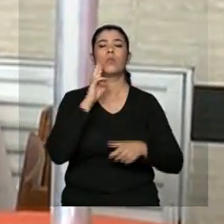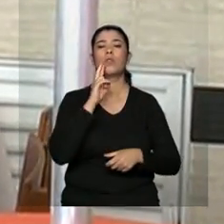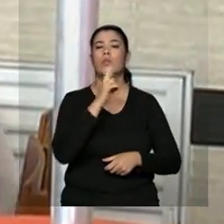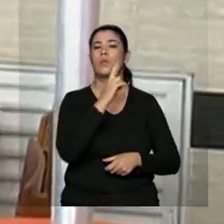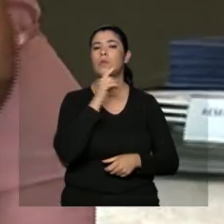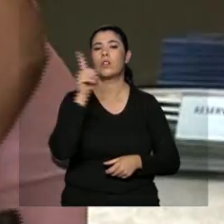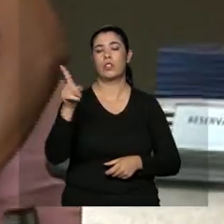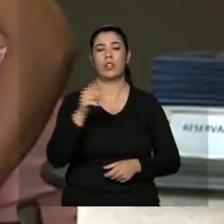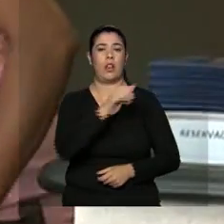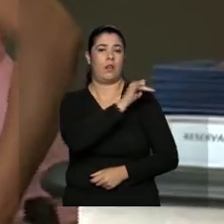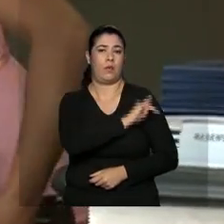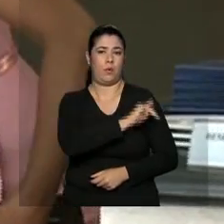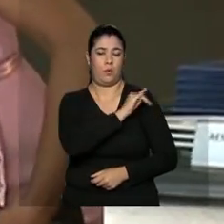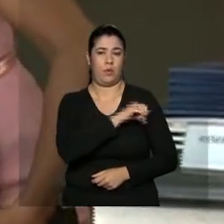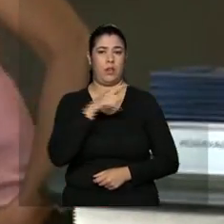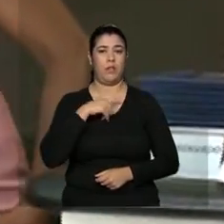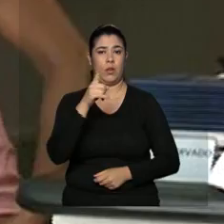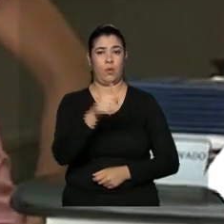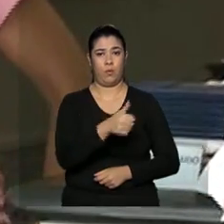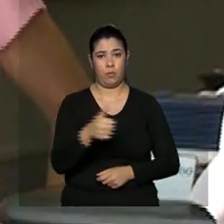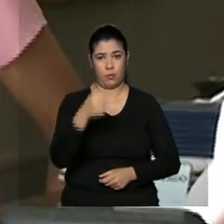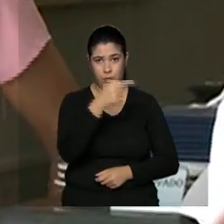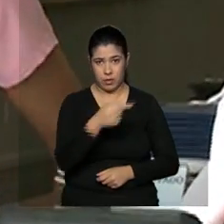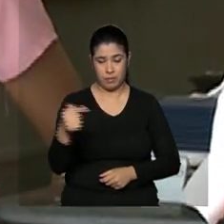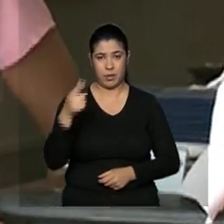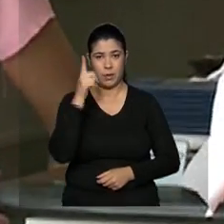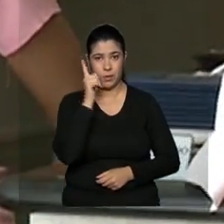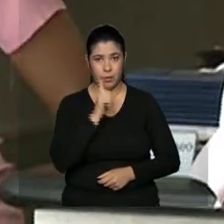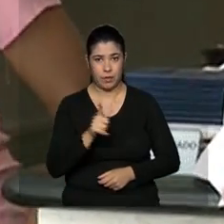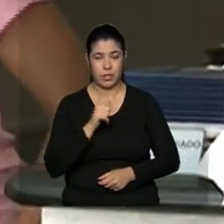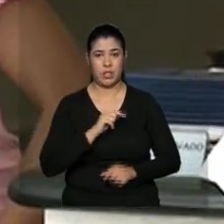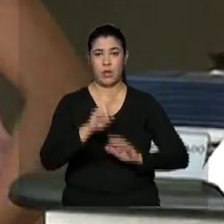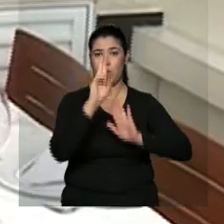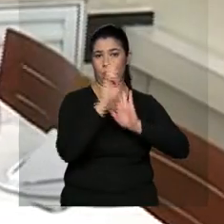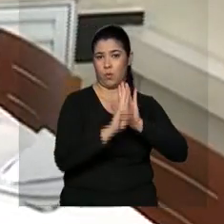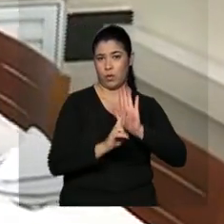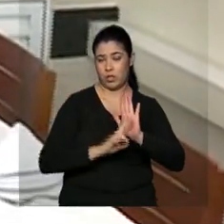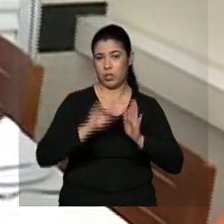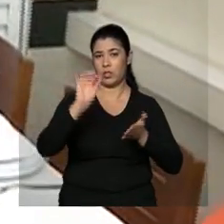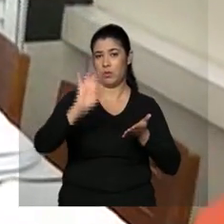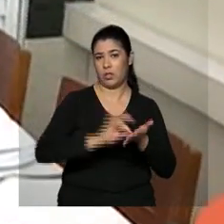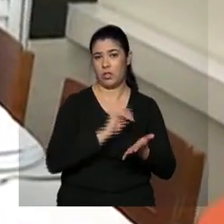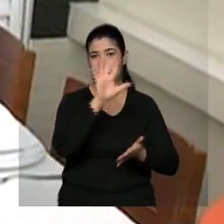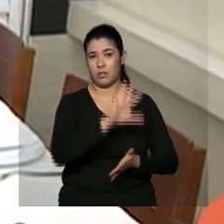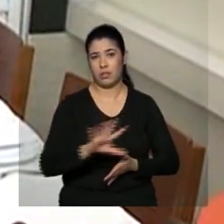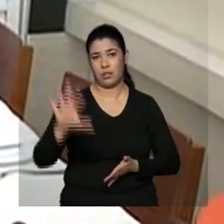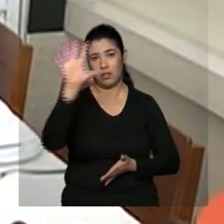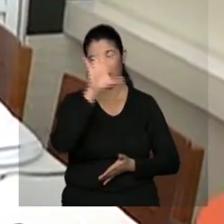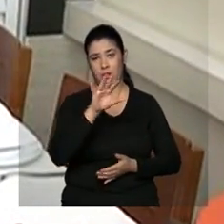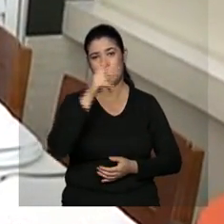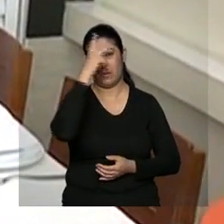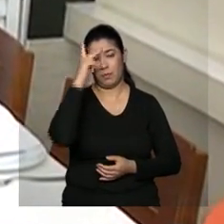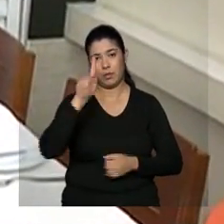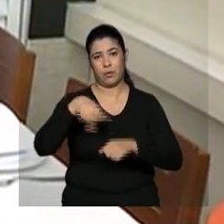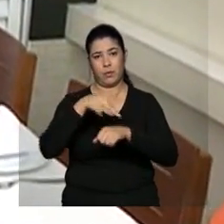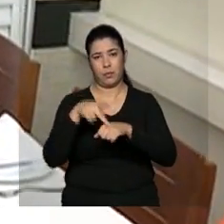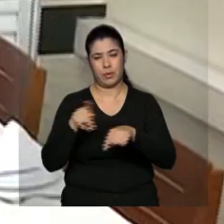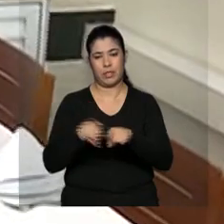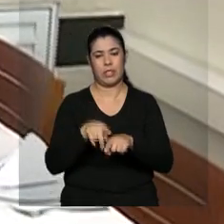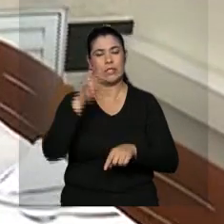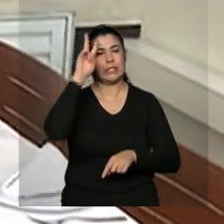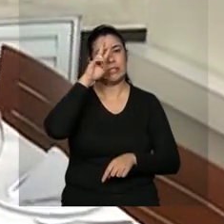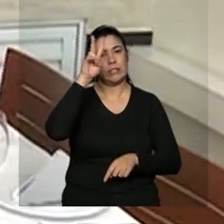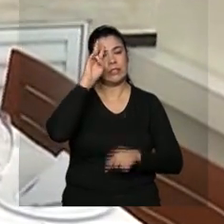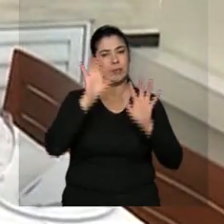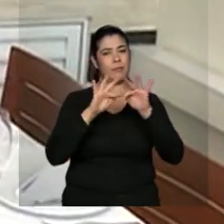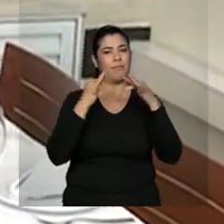de Copacabana. Faz uma semana que conseguiu o Registro Nacional de Estrangeiro. Com muita emoção, ela lembra da família que